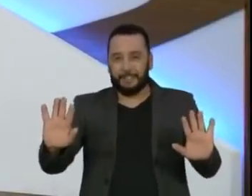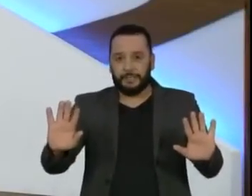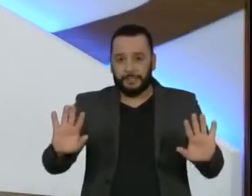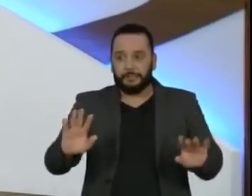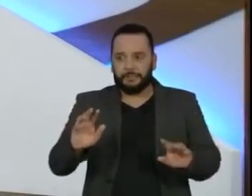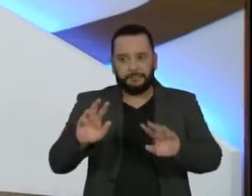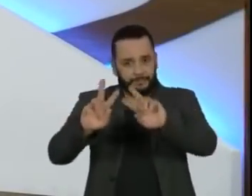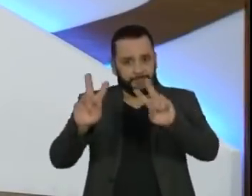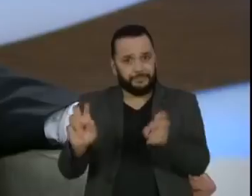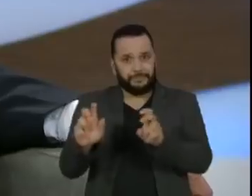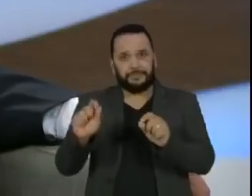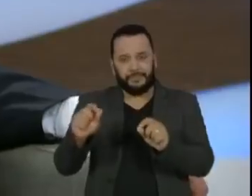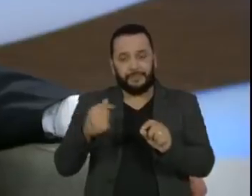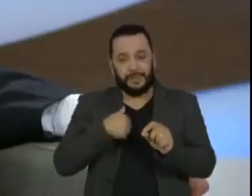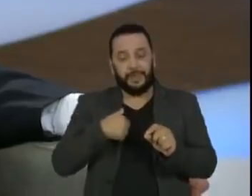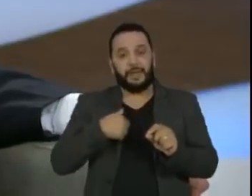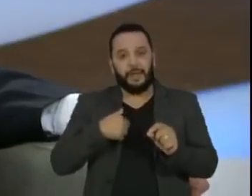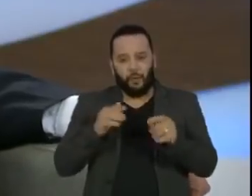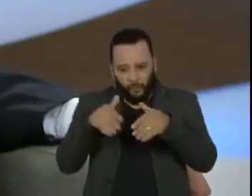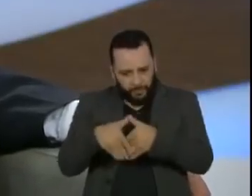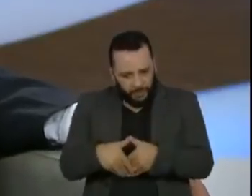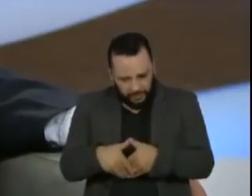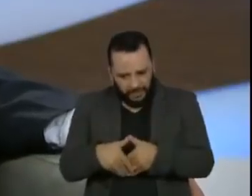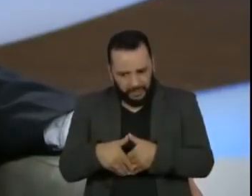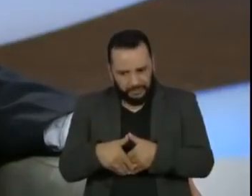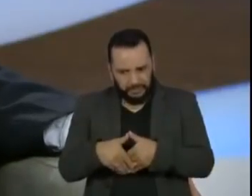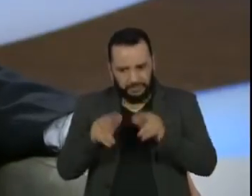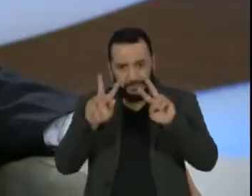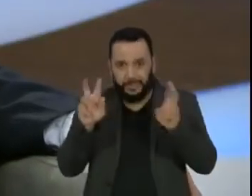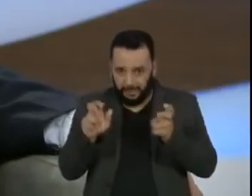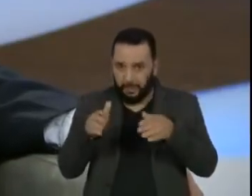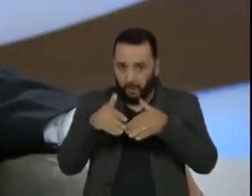à questão da humildade e